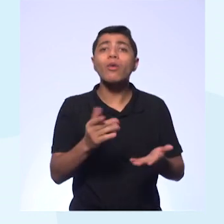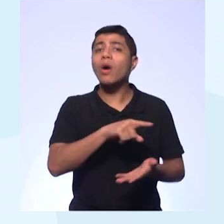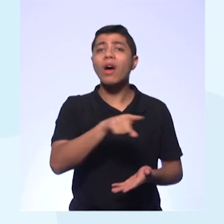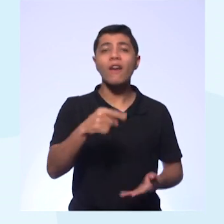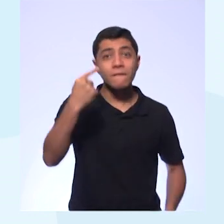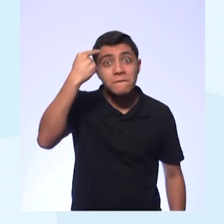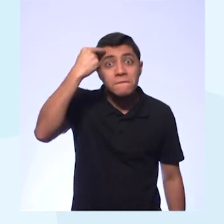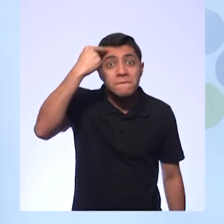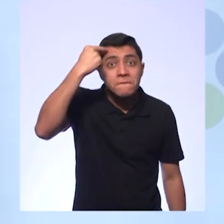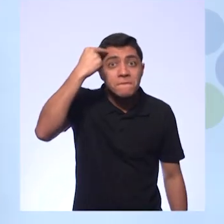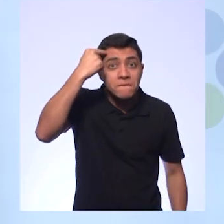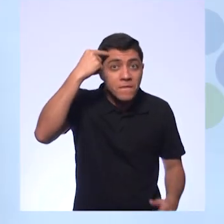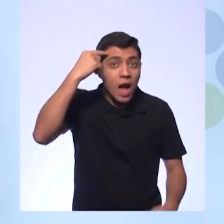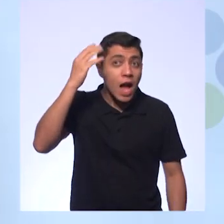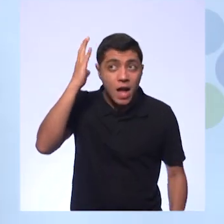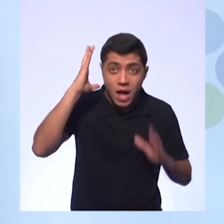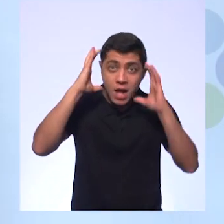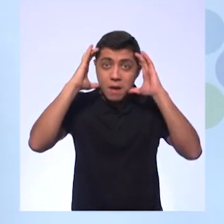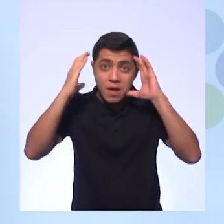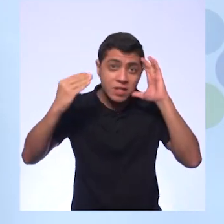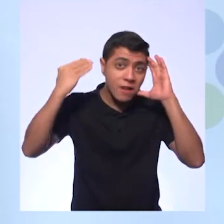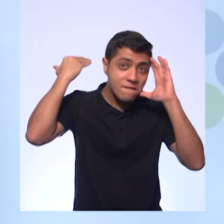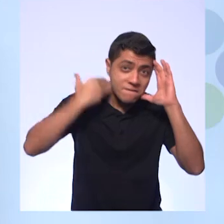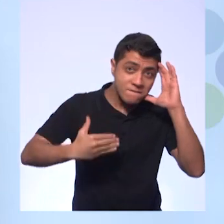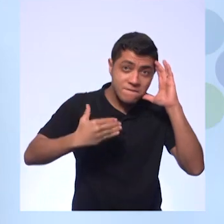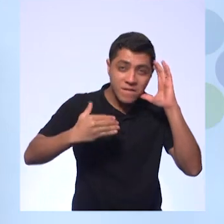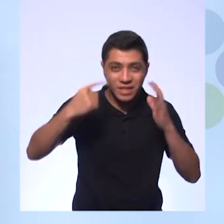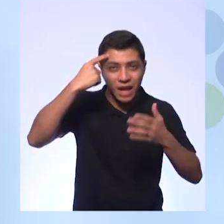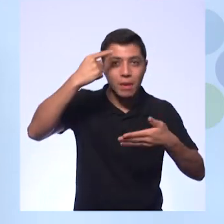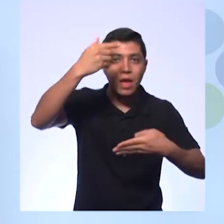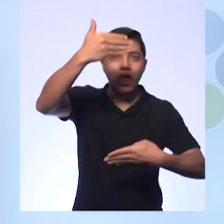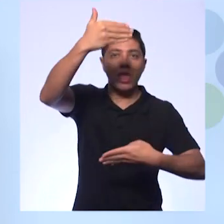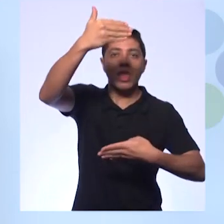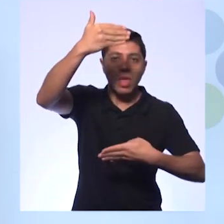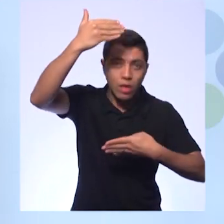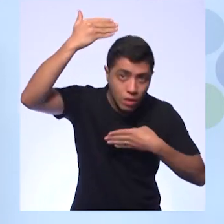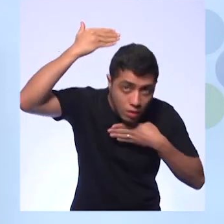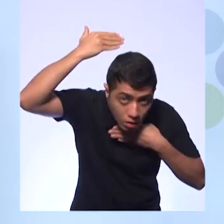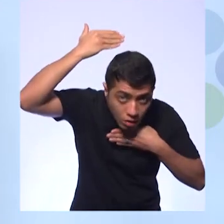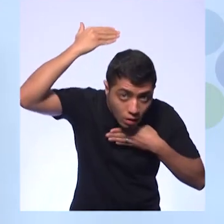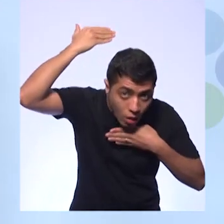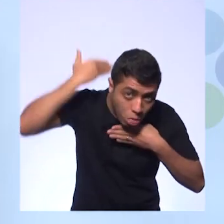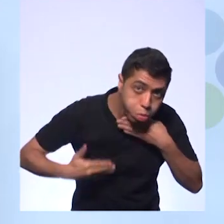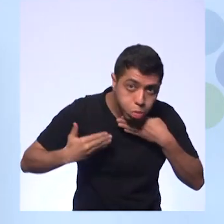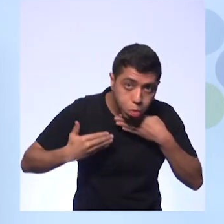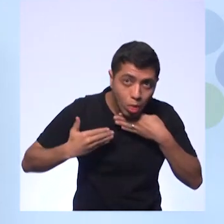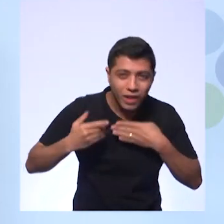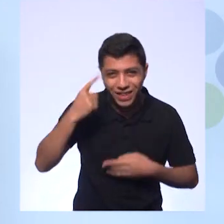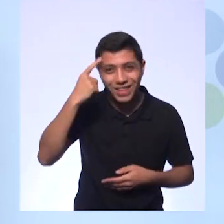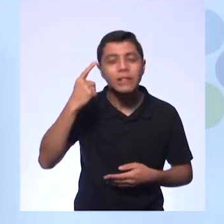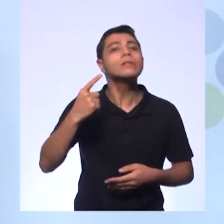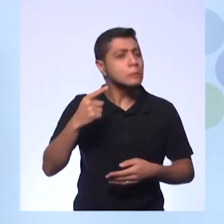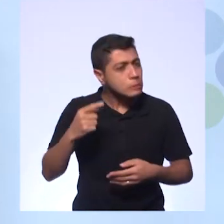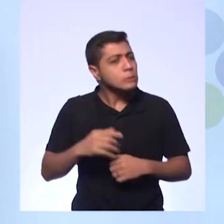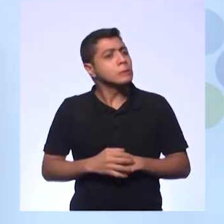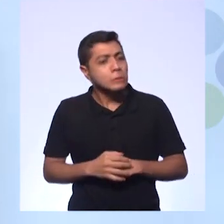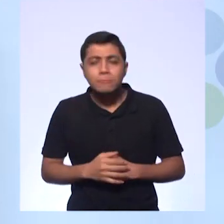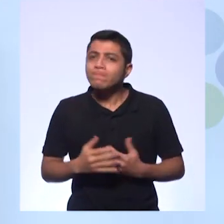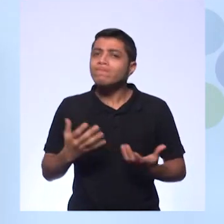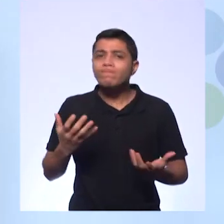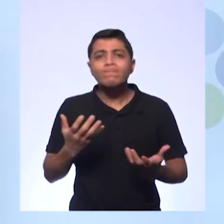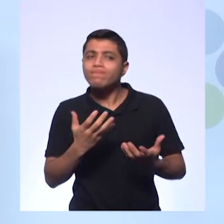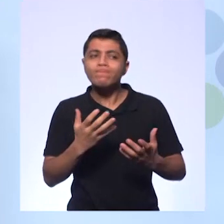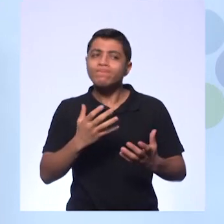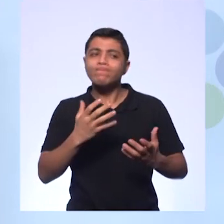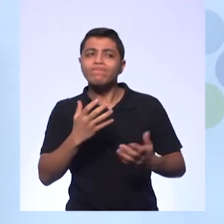Agora, o Napoleão, sim, o Napoleão está lá lutando pela revolução, lutando literalmente, ali vencendo os inimigos